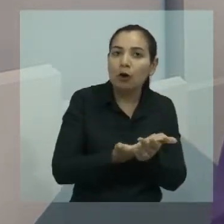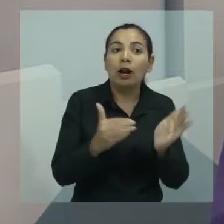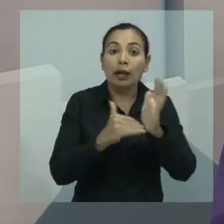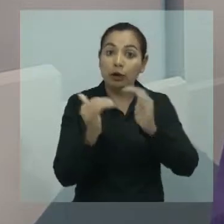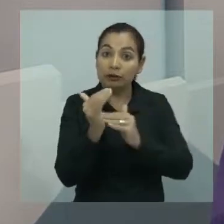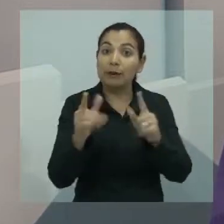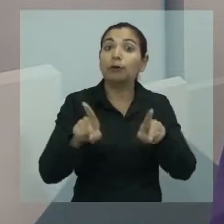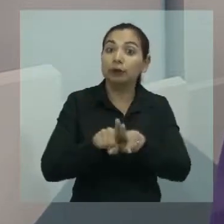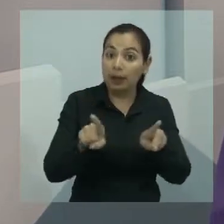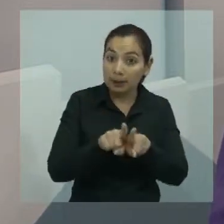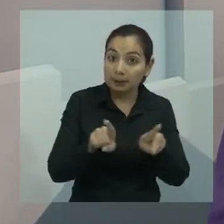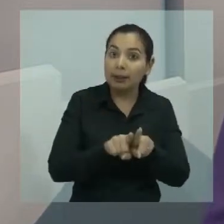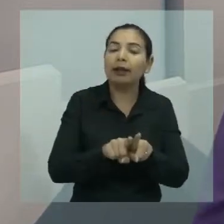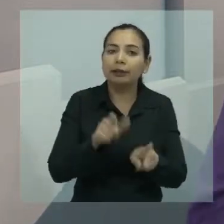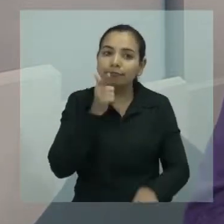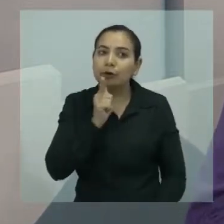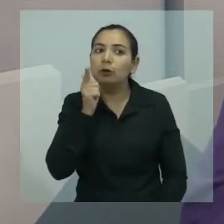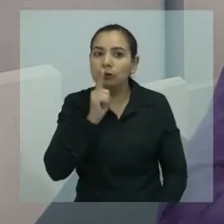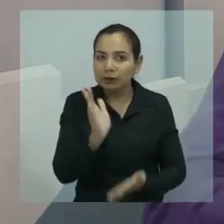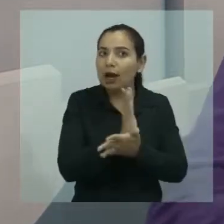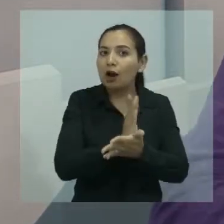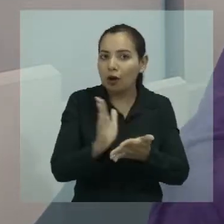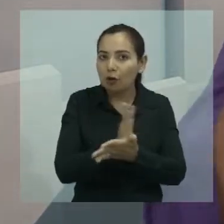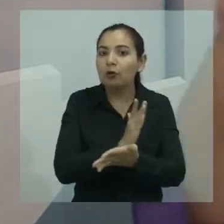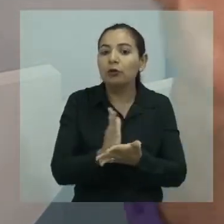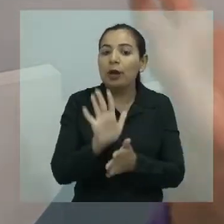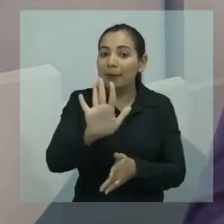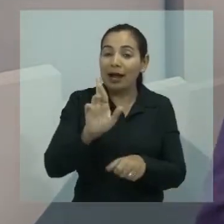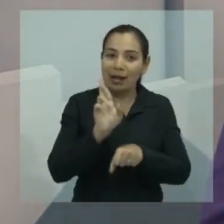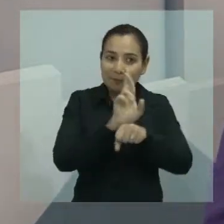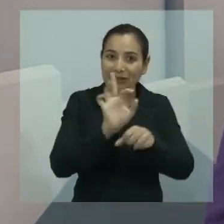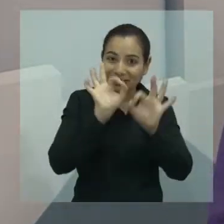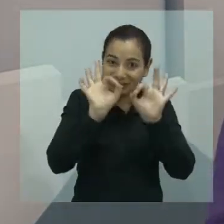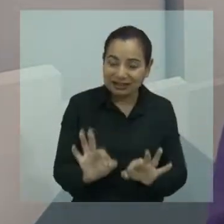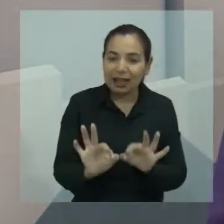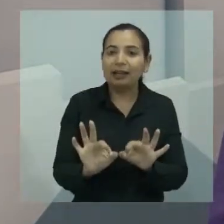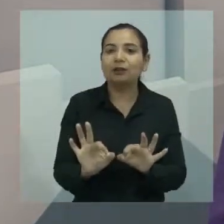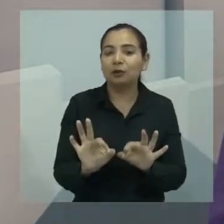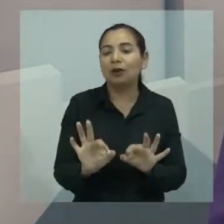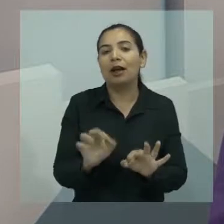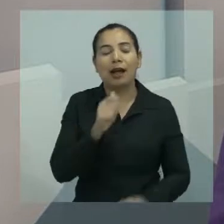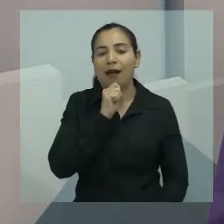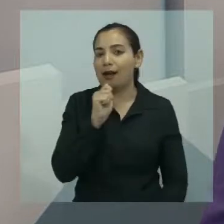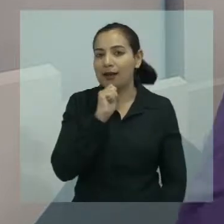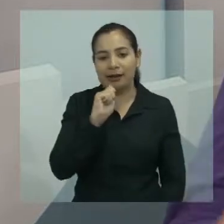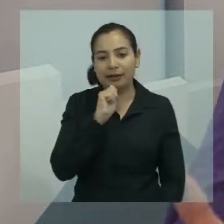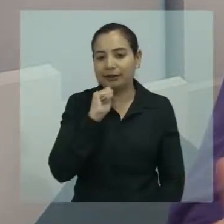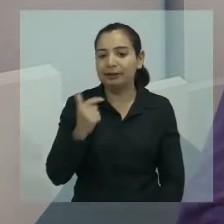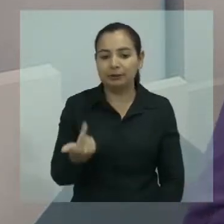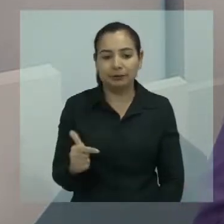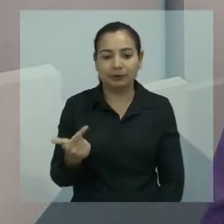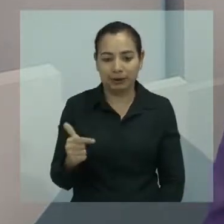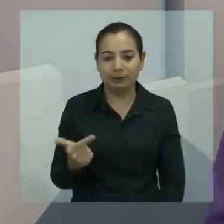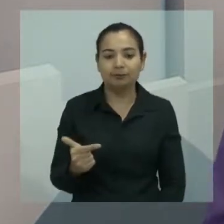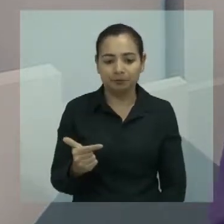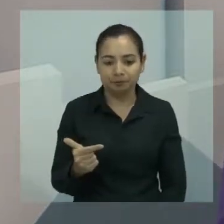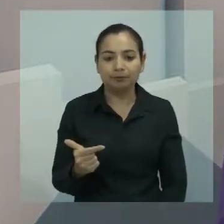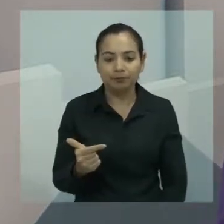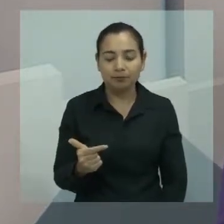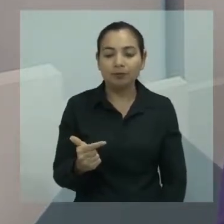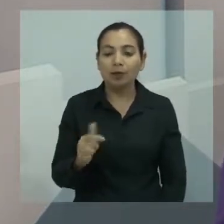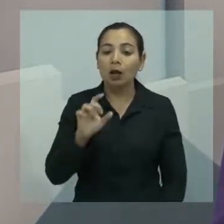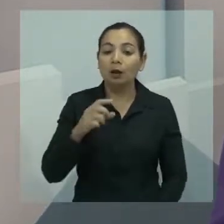do 6º ao 9º, conseguindo montar escola de tempo integral. Eusébio, aqui próximo, também tem uma política forte, mas ainda não tem